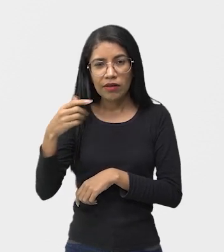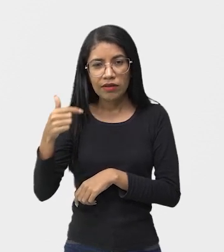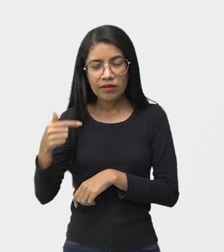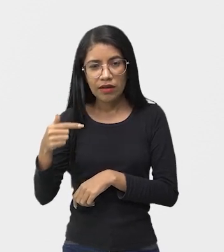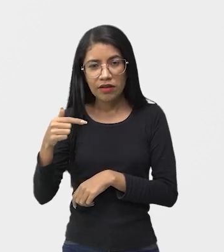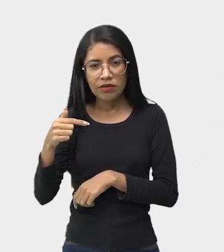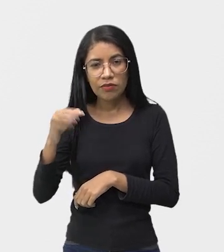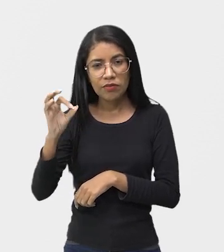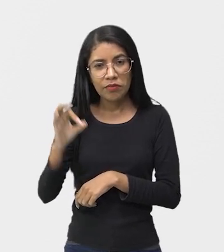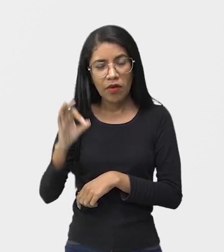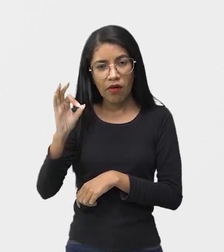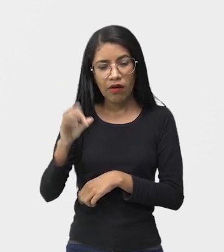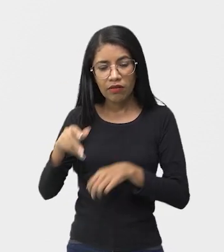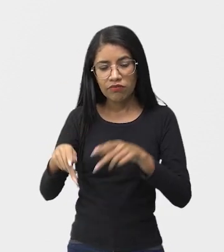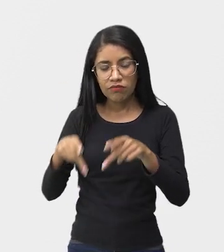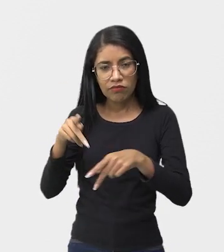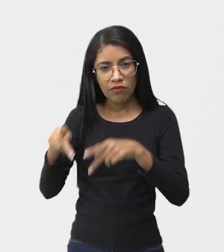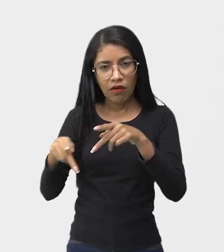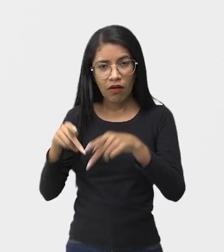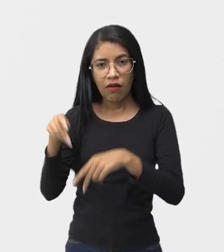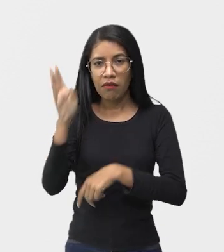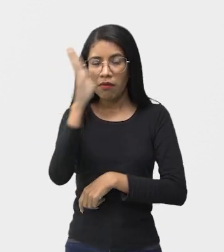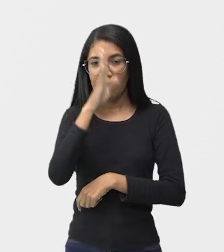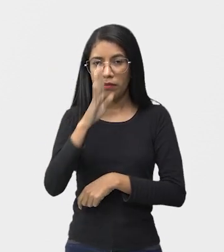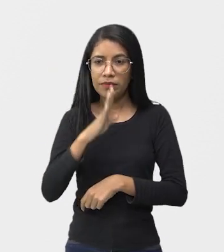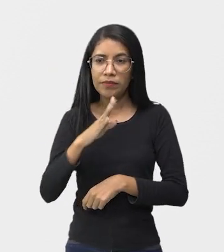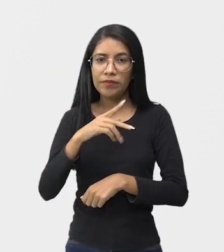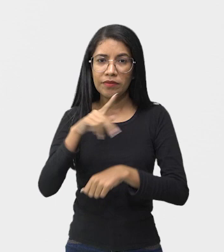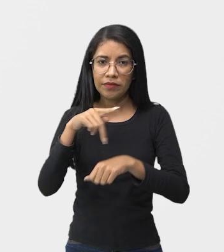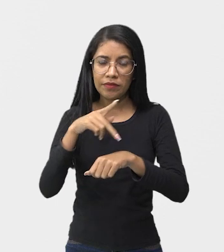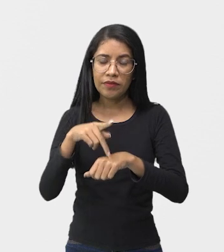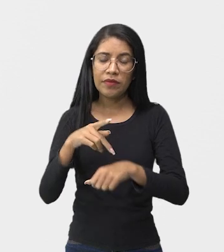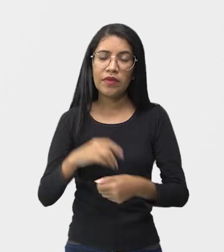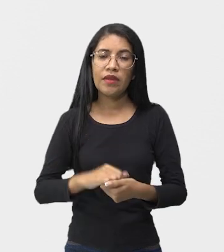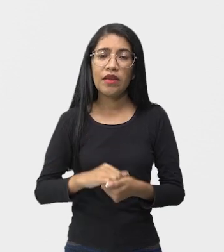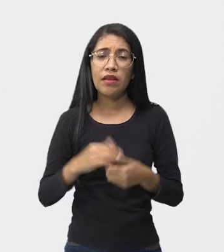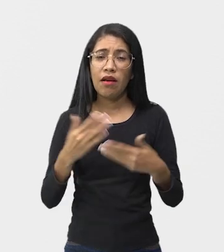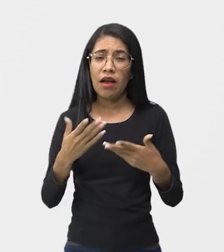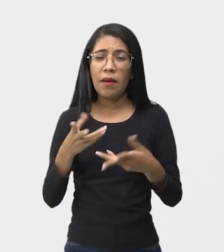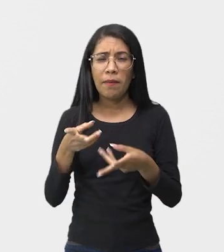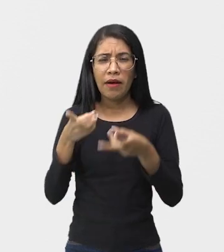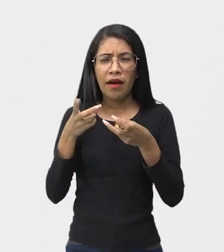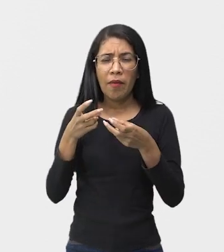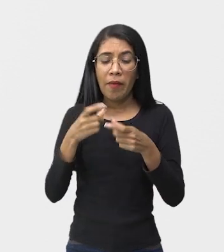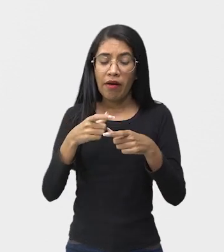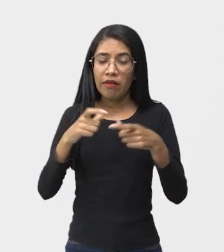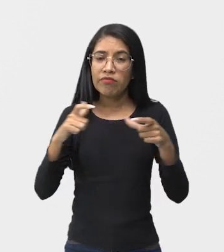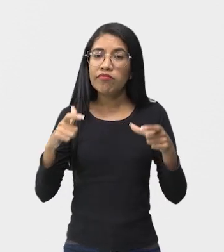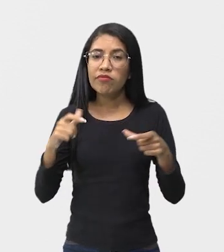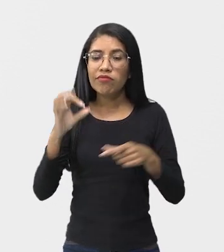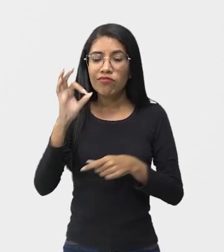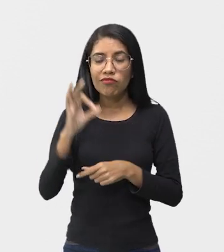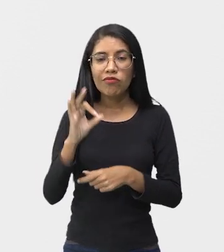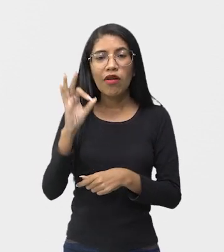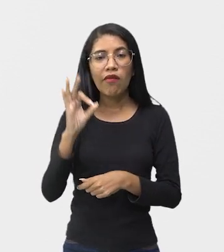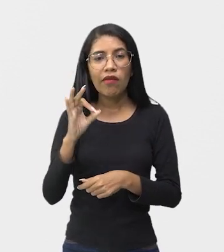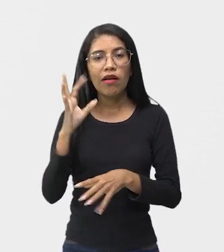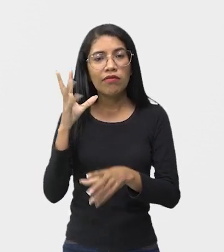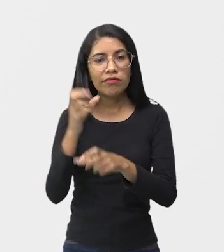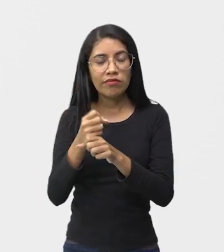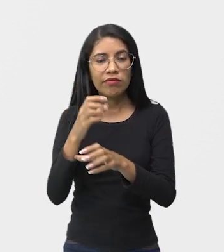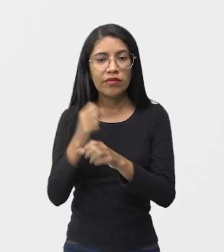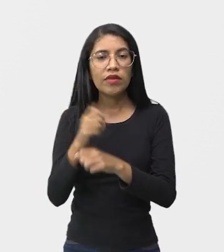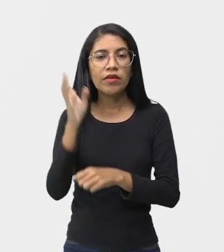da população total do país. Então, olha como é grande a porcentagem da população total